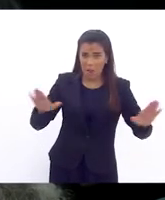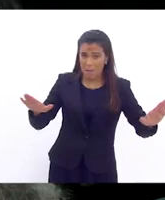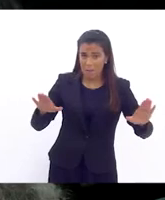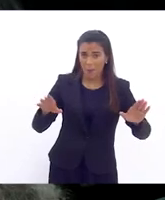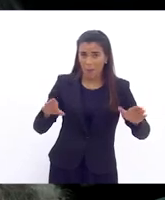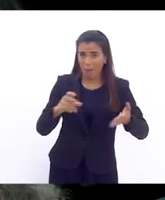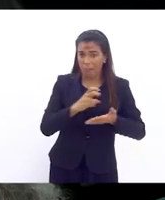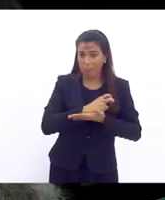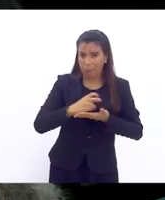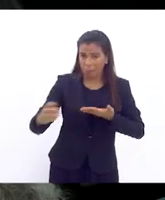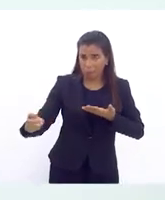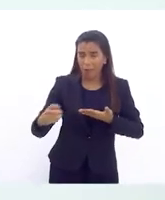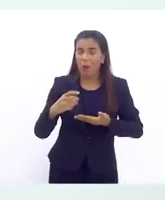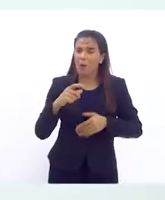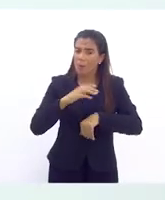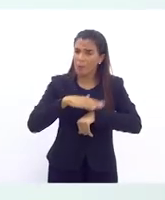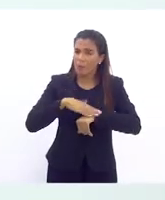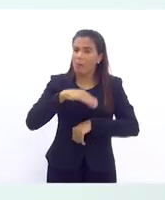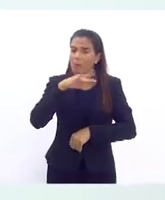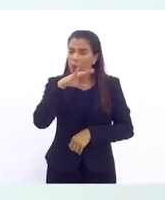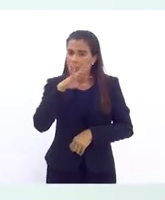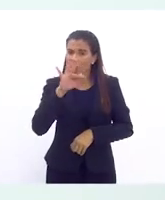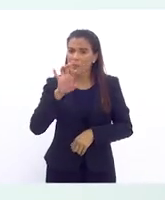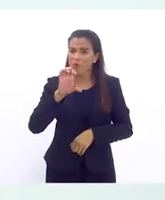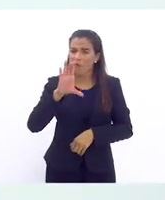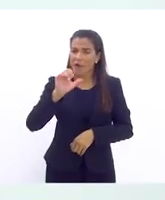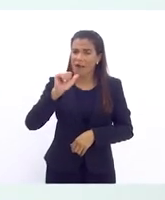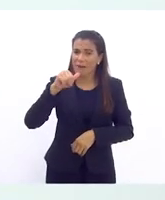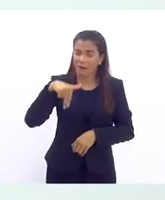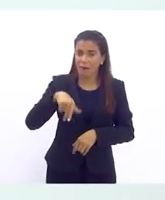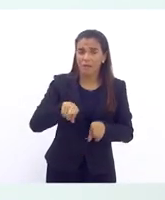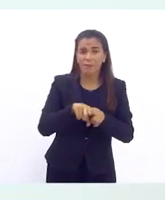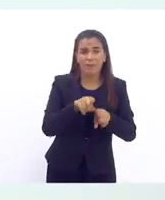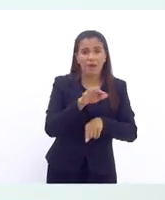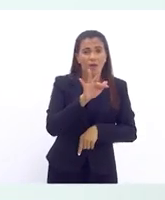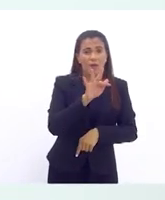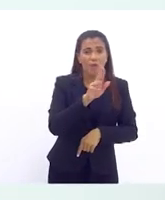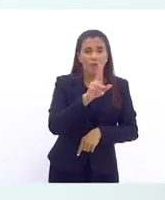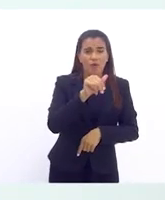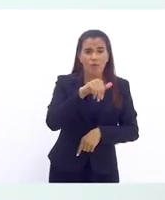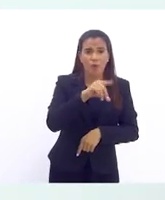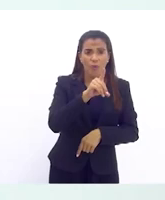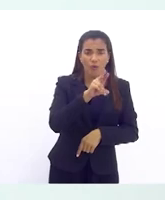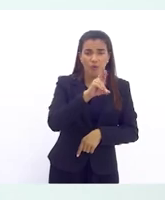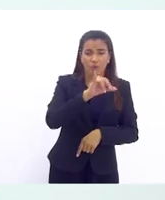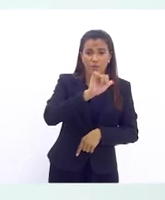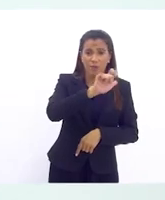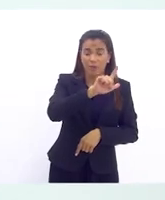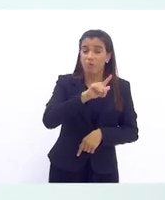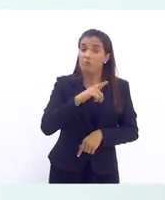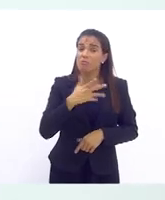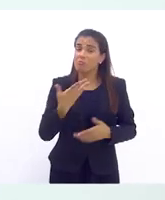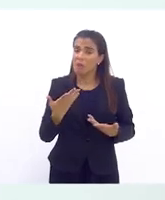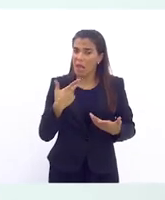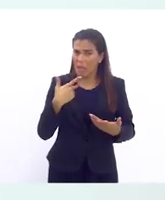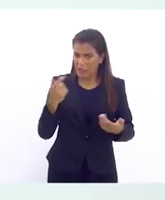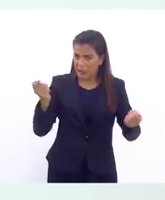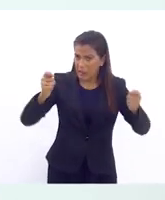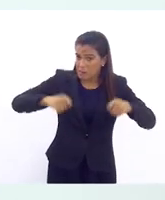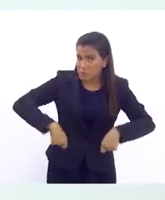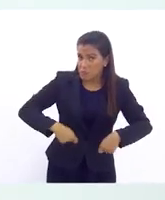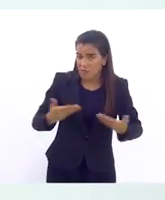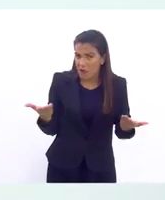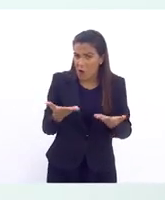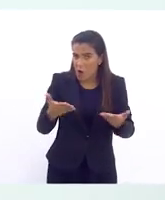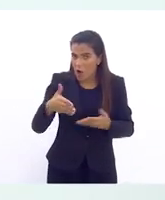momento bastante ruim não se aprofuria cama mas profundir eu queria interessar uma questão seguinte é possível diante do cenário